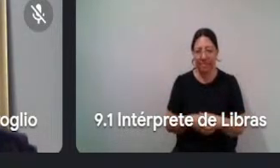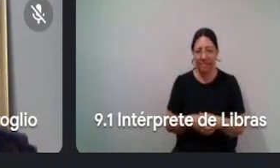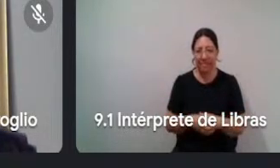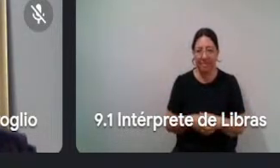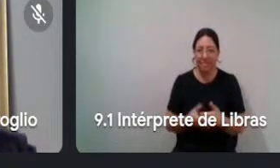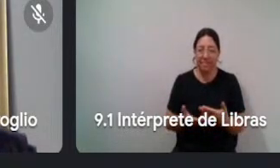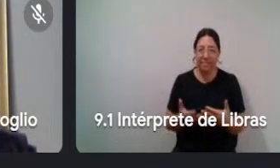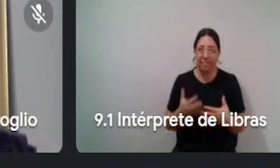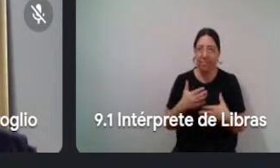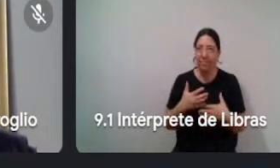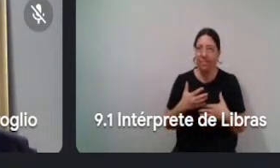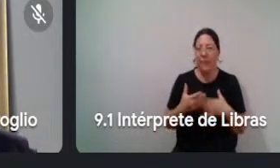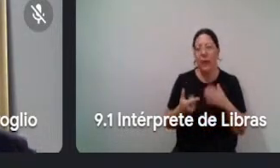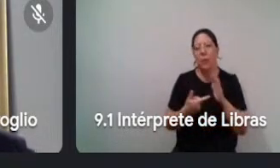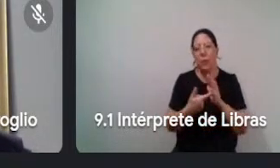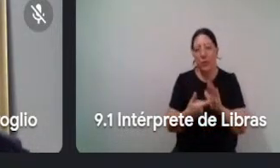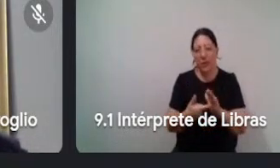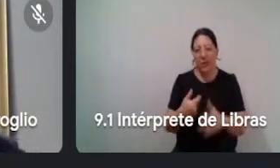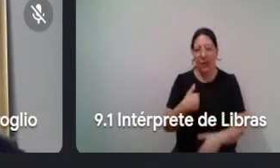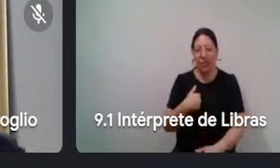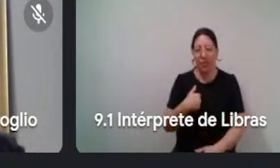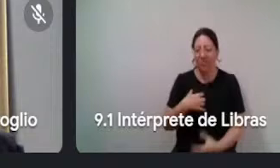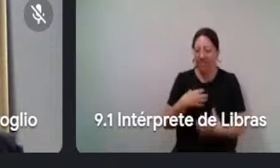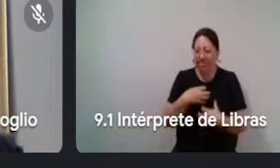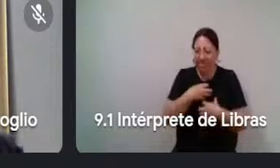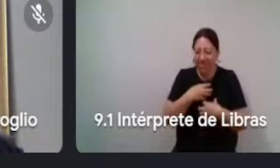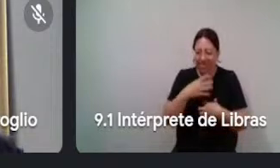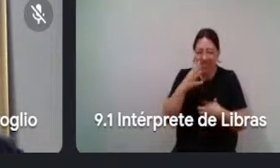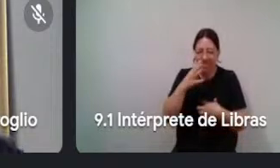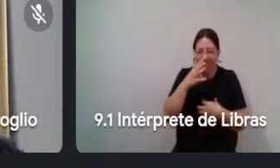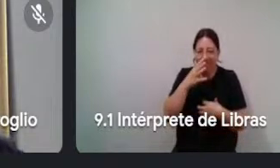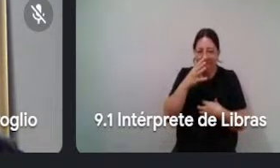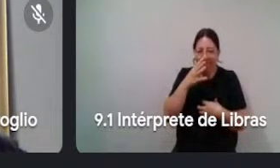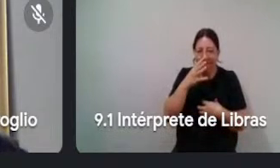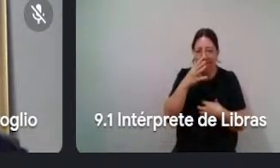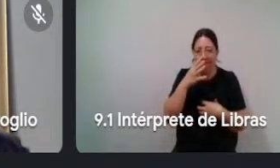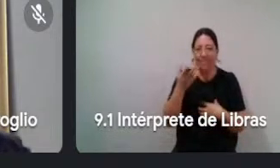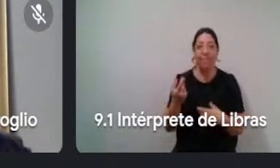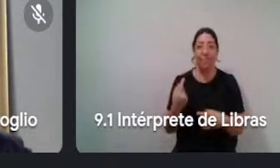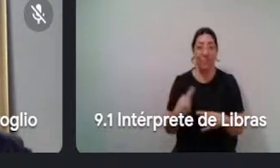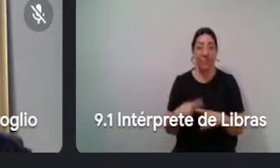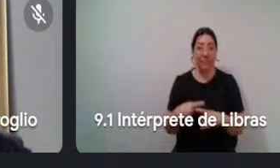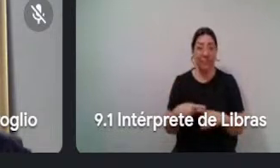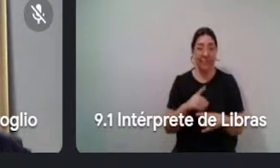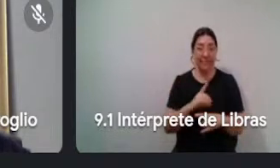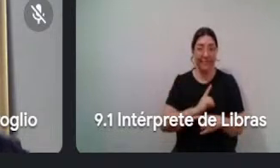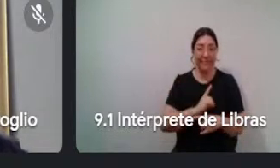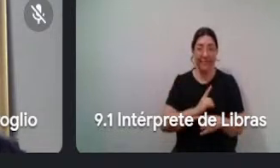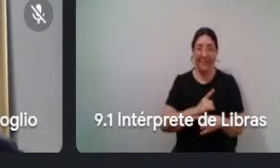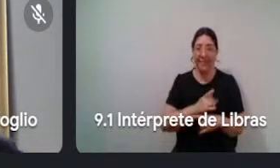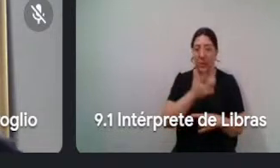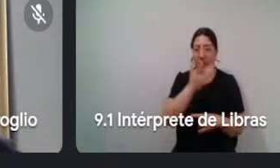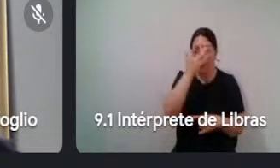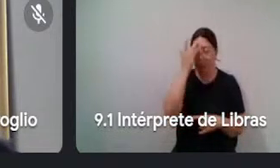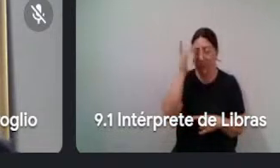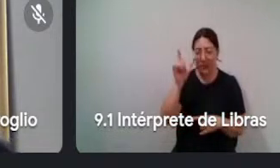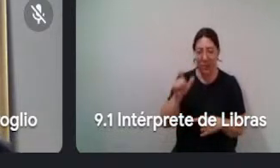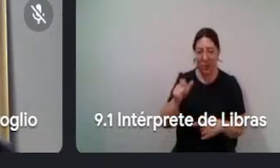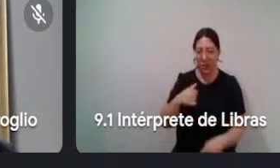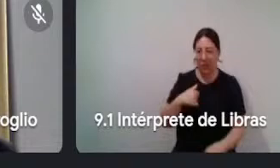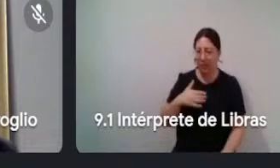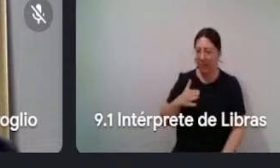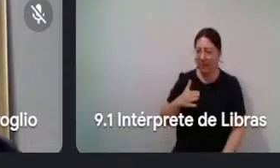a minha admiração completa, né, porque o desembargador tem sido uma pessoa que me surpreendeu